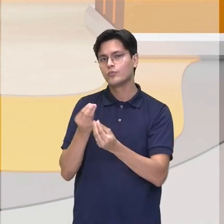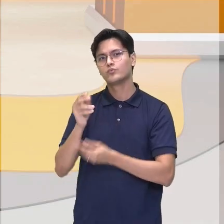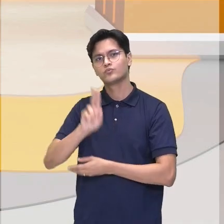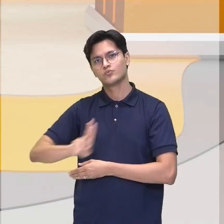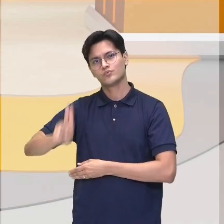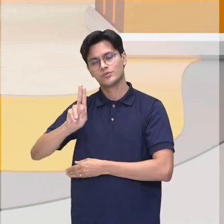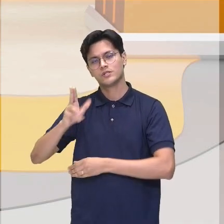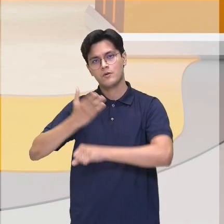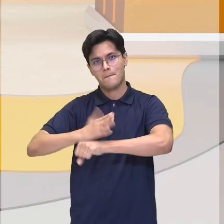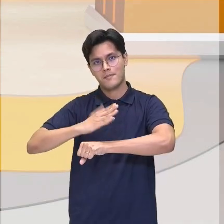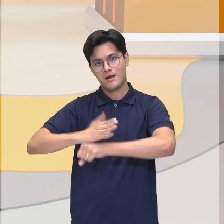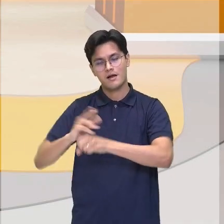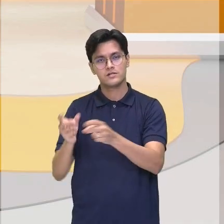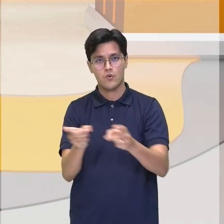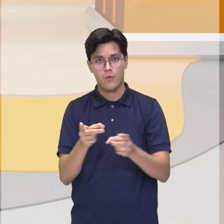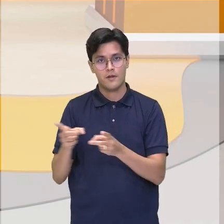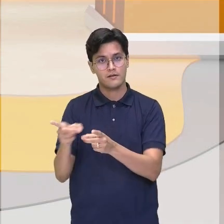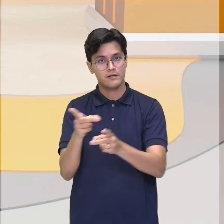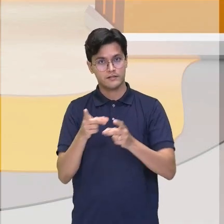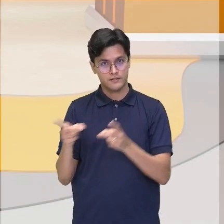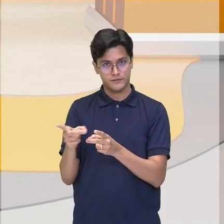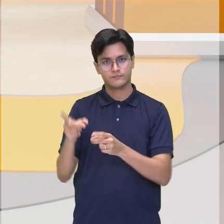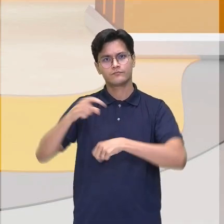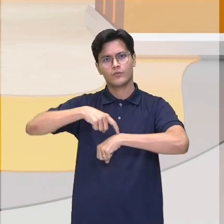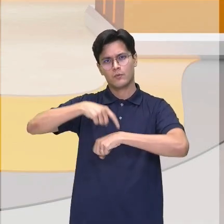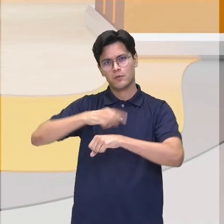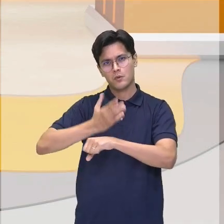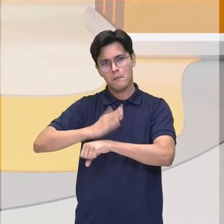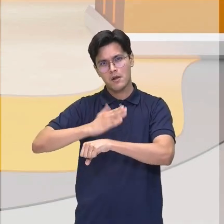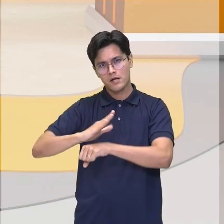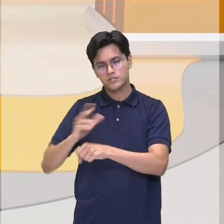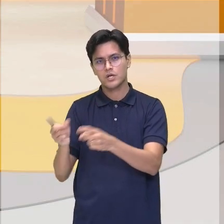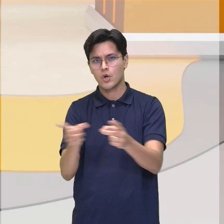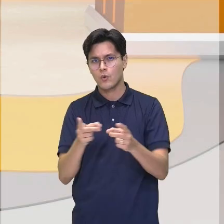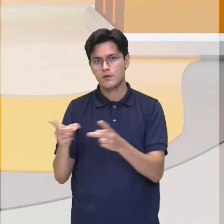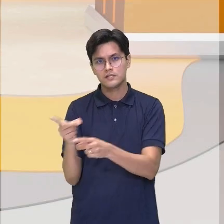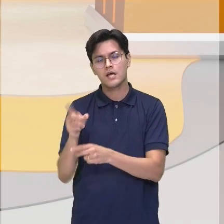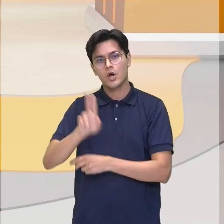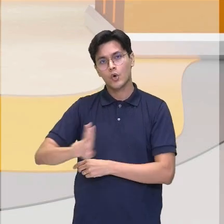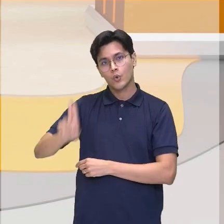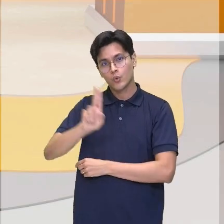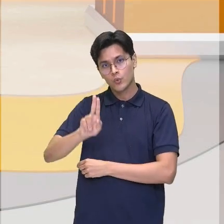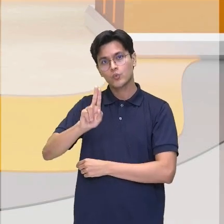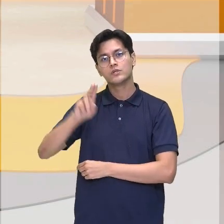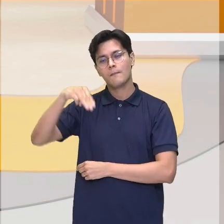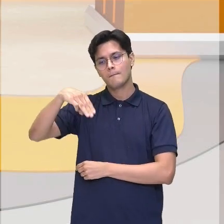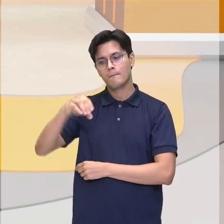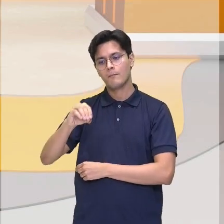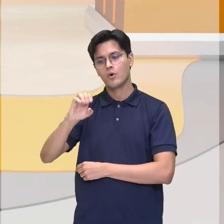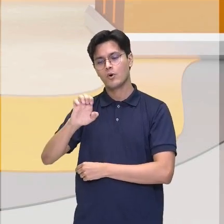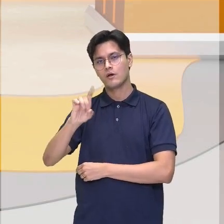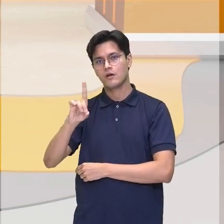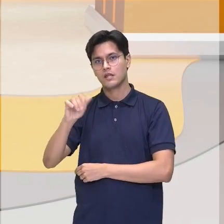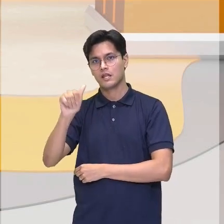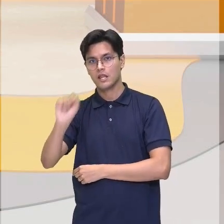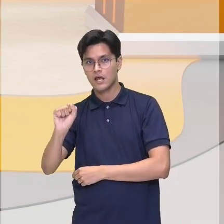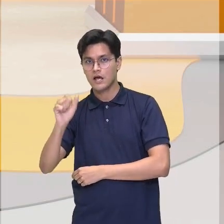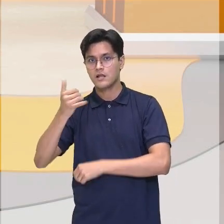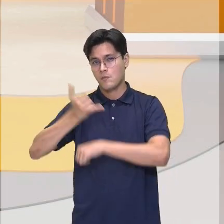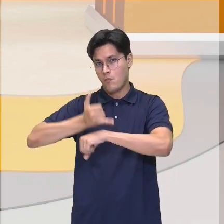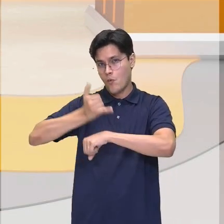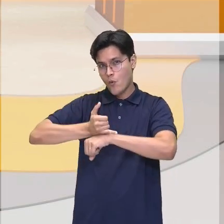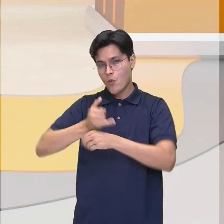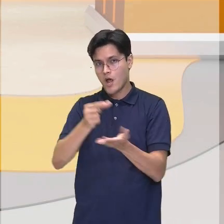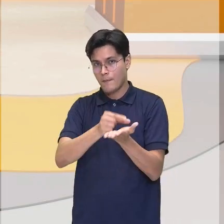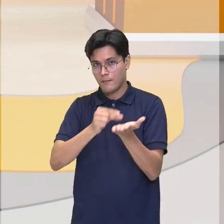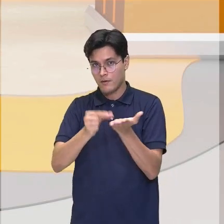se adota a prática comercial, há o uso de moedas. Até então, na Alta Idade Média, as moedas